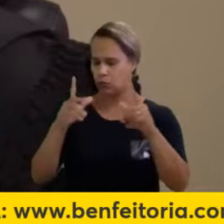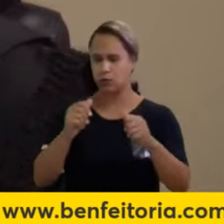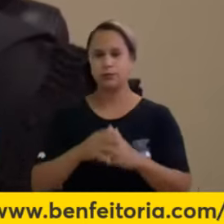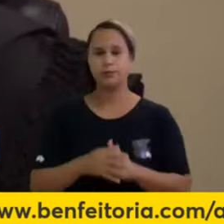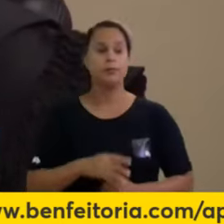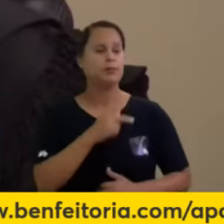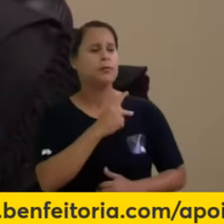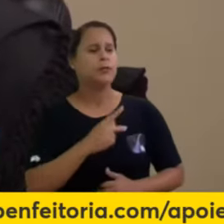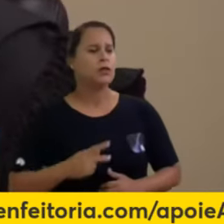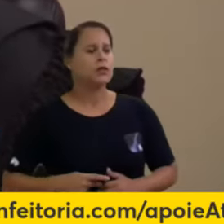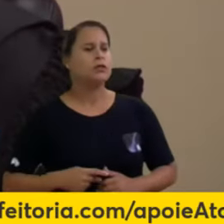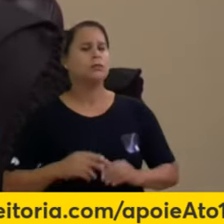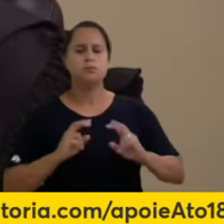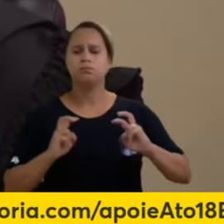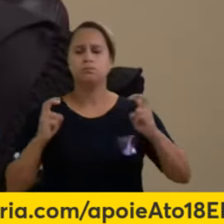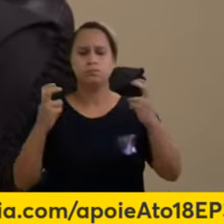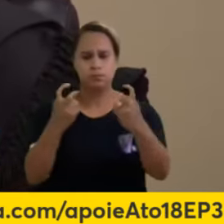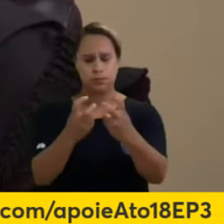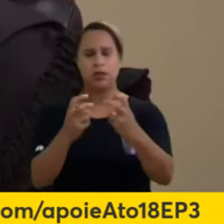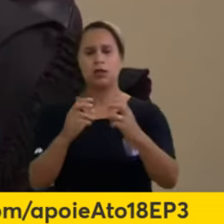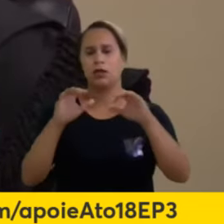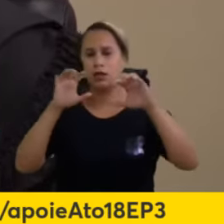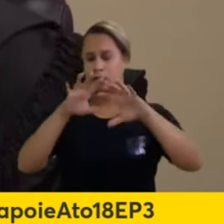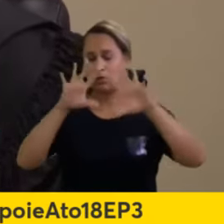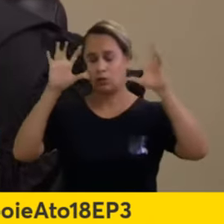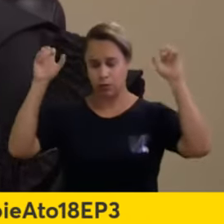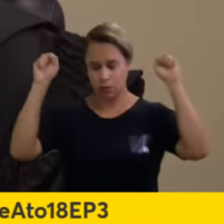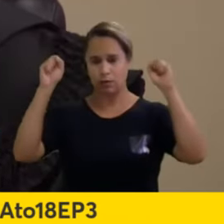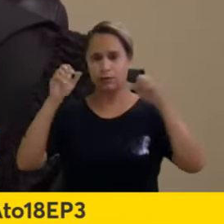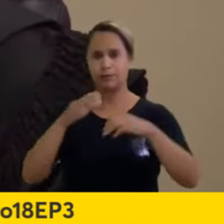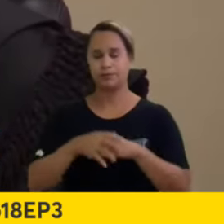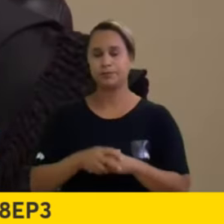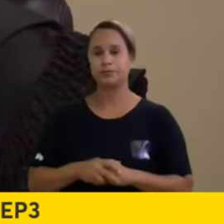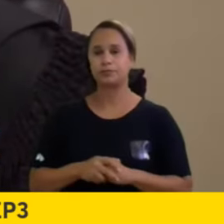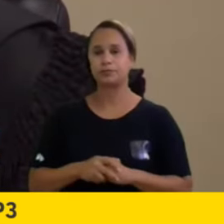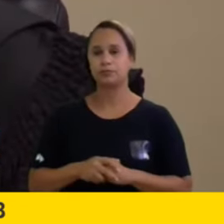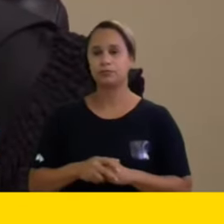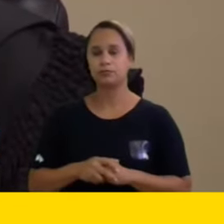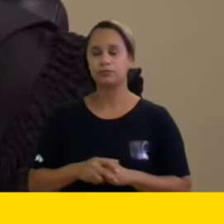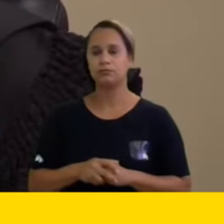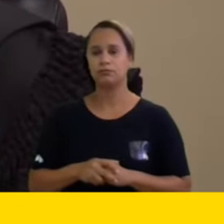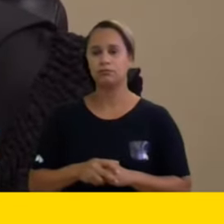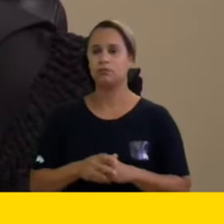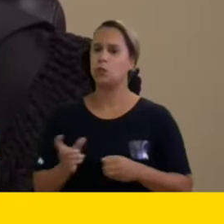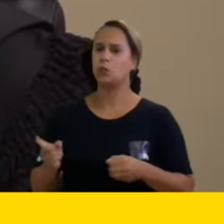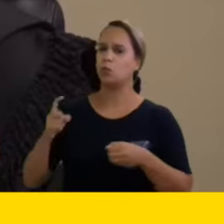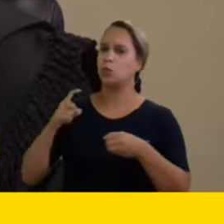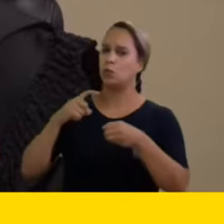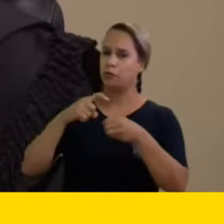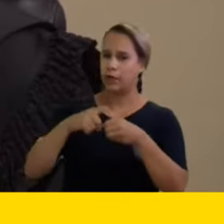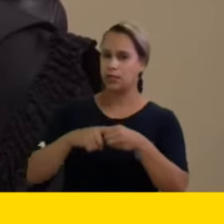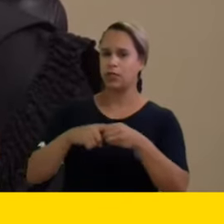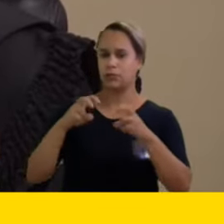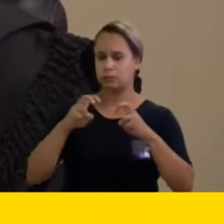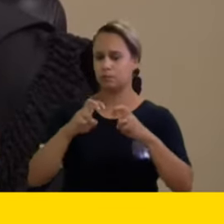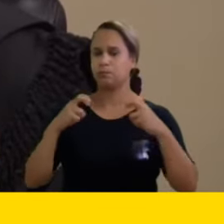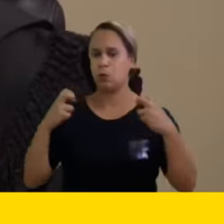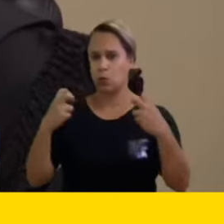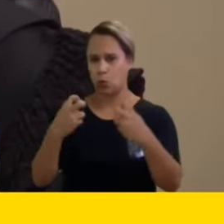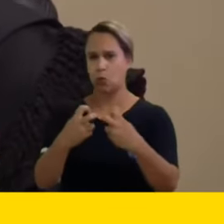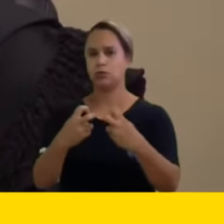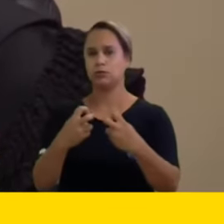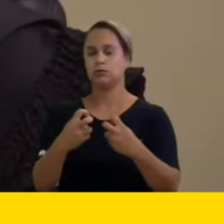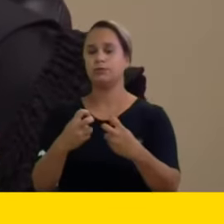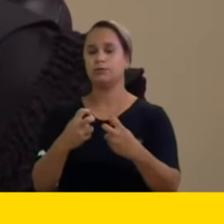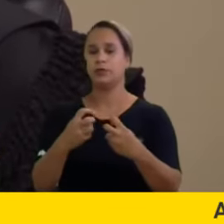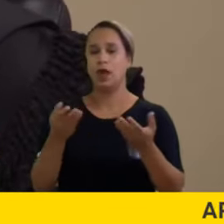integrantes desse tribunal gostaria de iniciar externando minha grande satisfação em retornar a esta GR corte agora como corregedor substituto